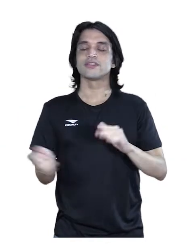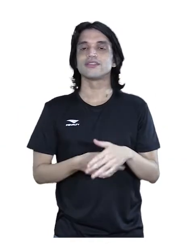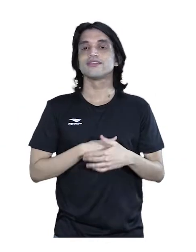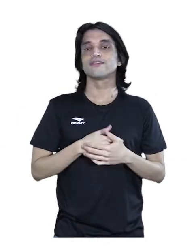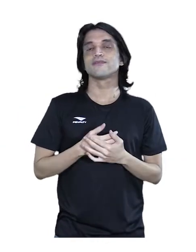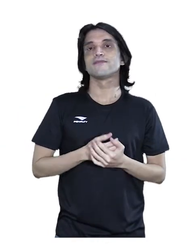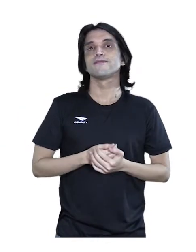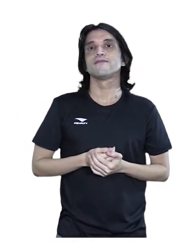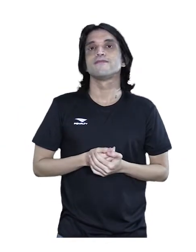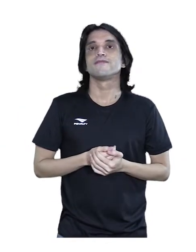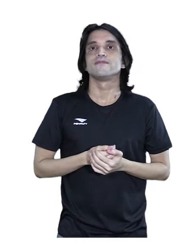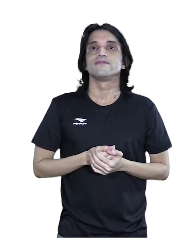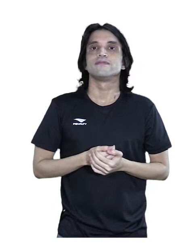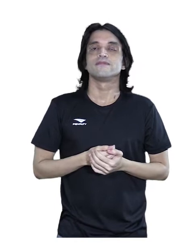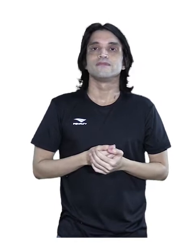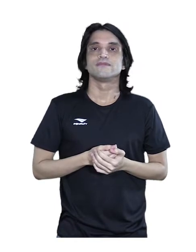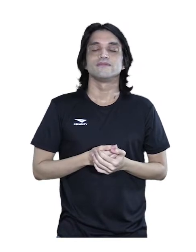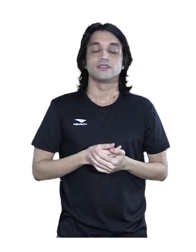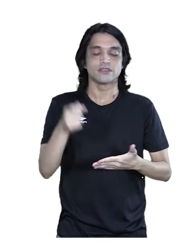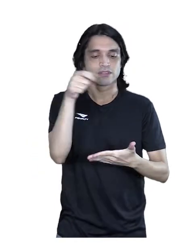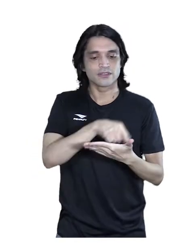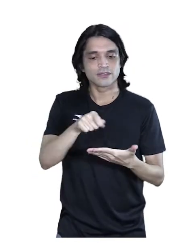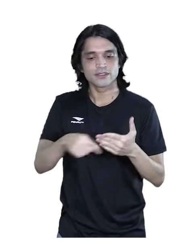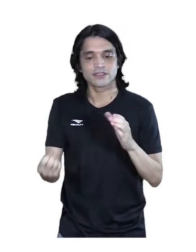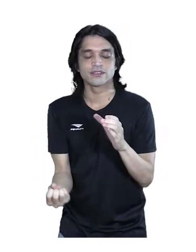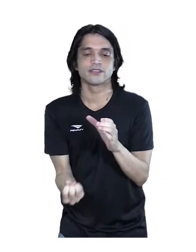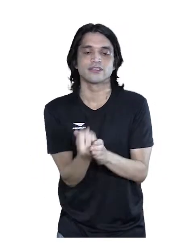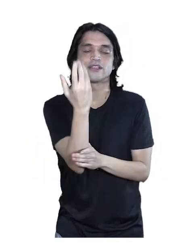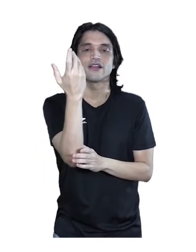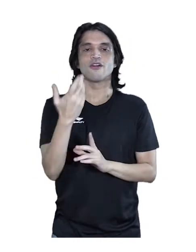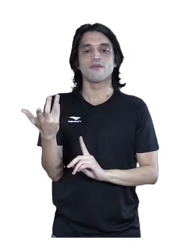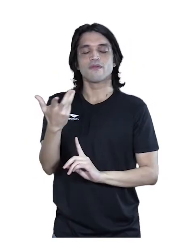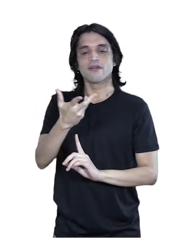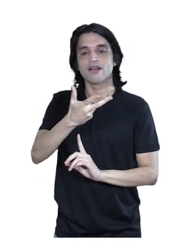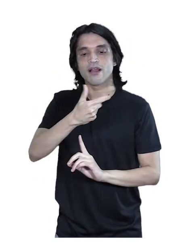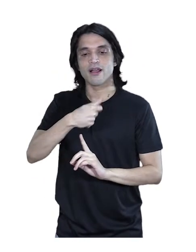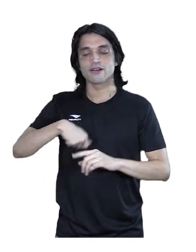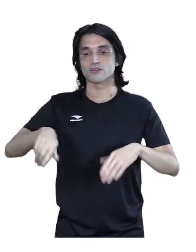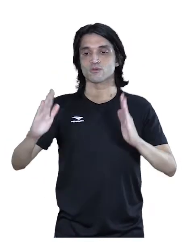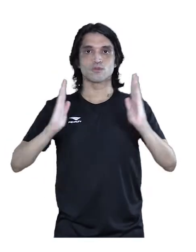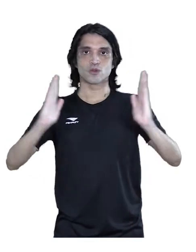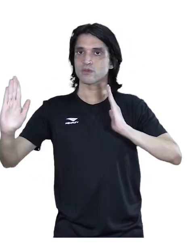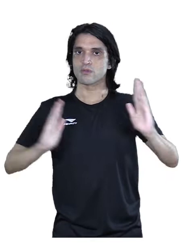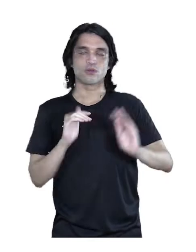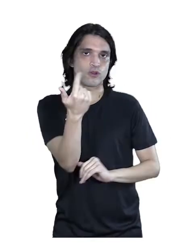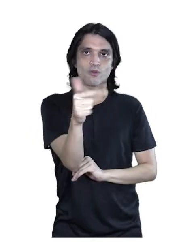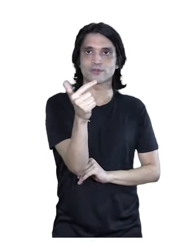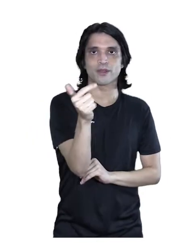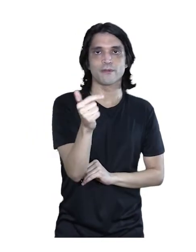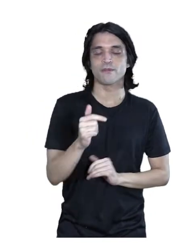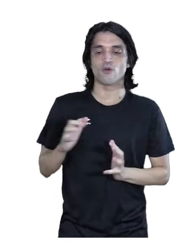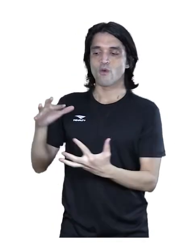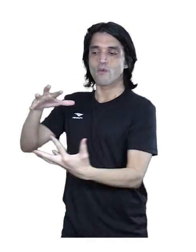o absoluto. Visa criar uma obra de caráter atemporal. Fecha os olhos para o mundo e busca a